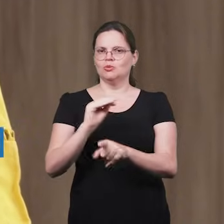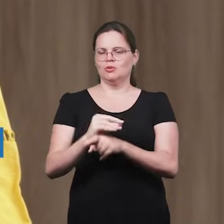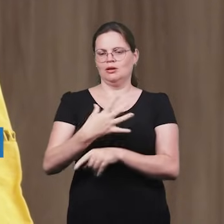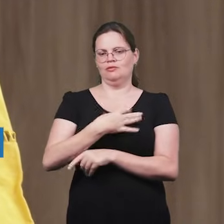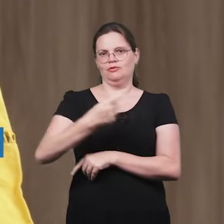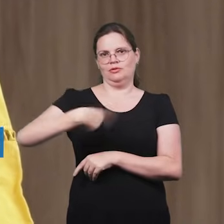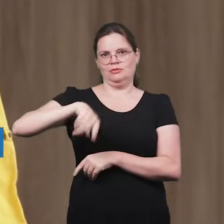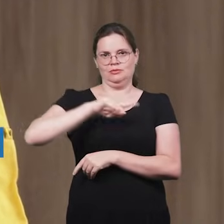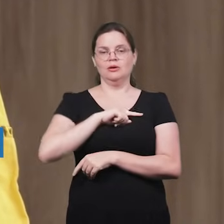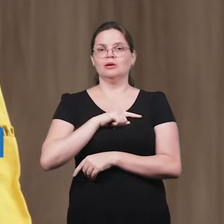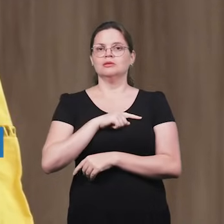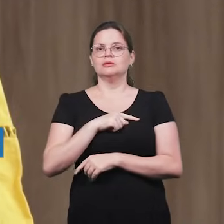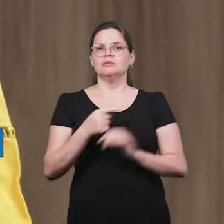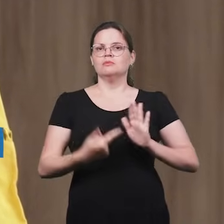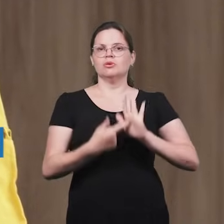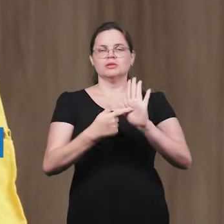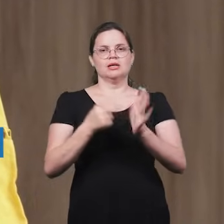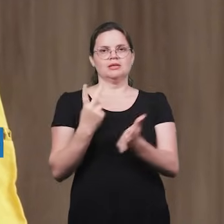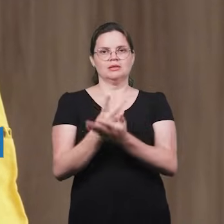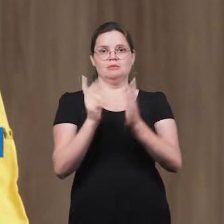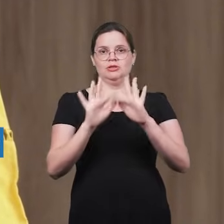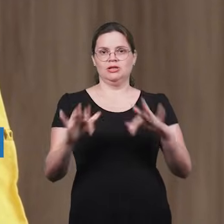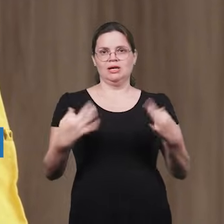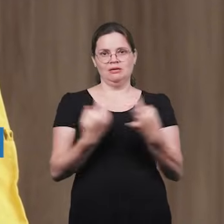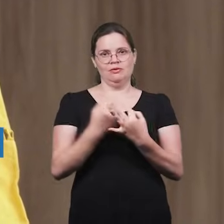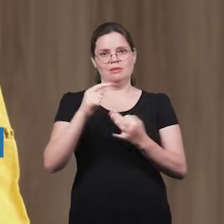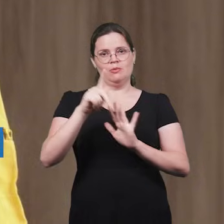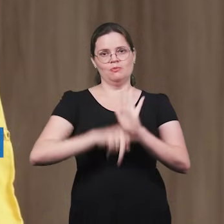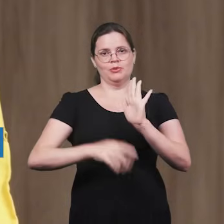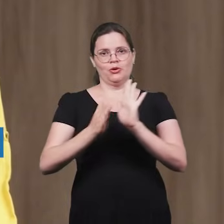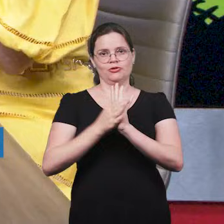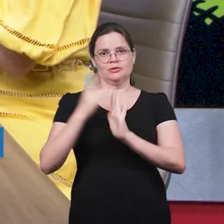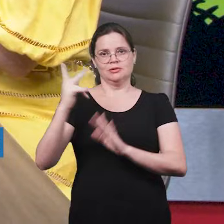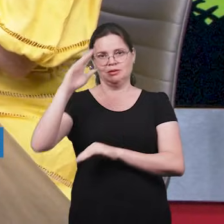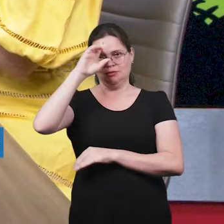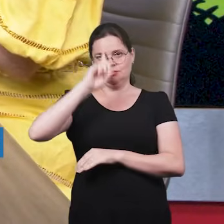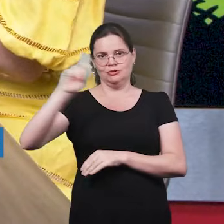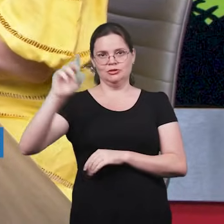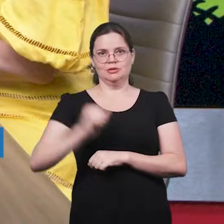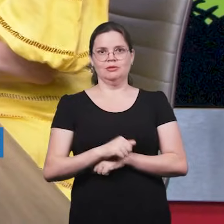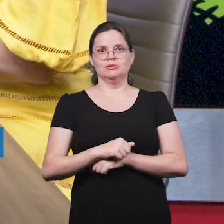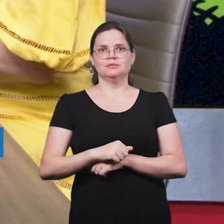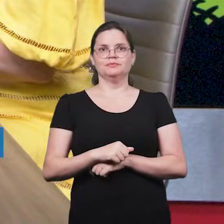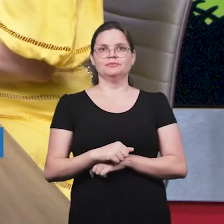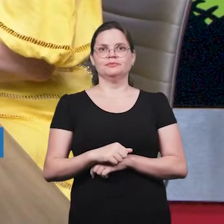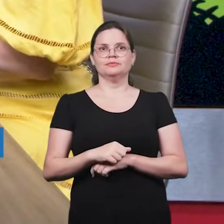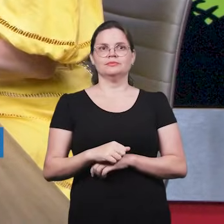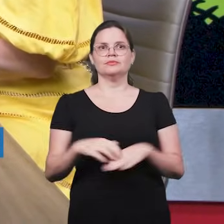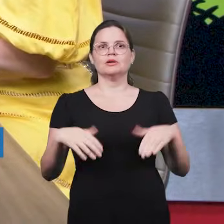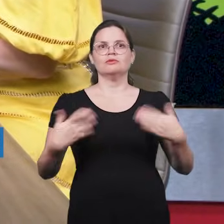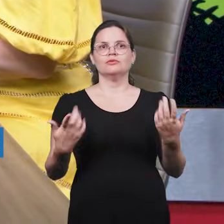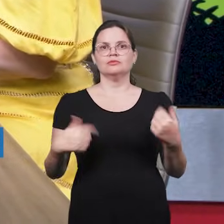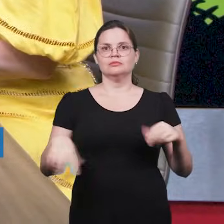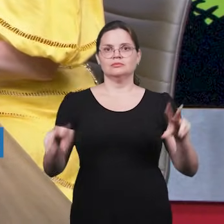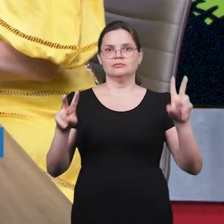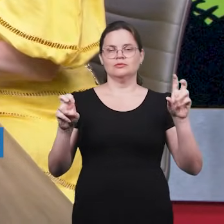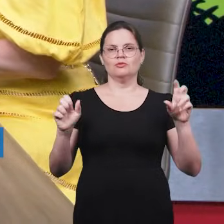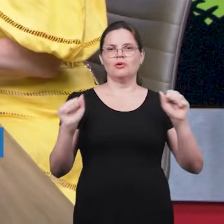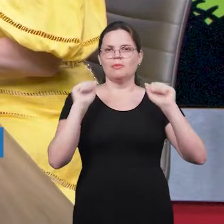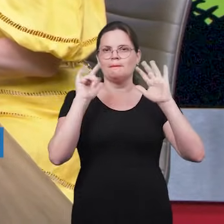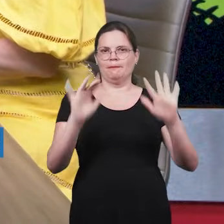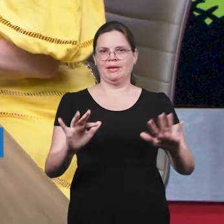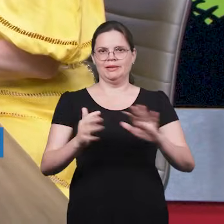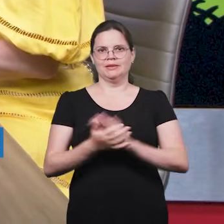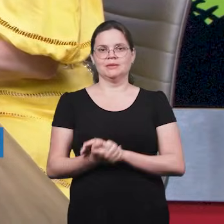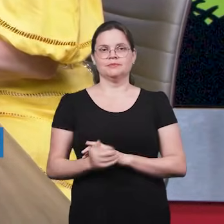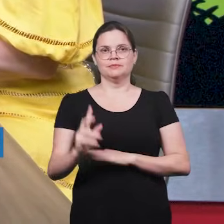nossa família, ela é um projeto de Deus. E a segunda temática, Kézia? Foi uma bênção. Nós